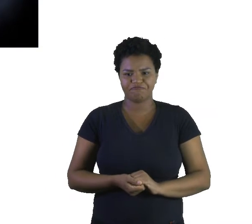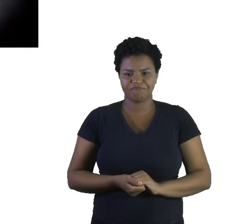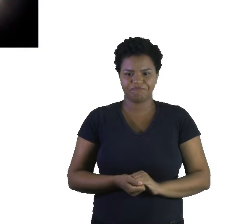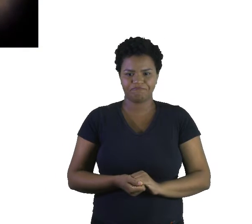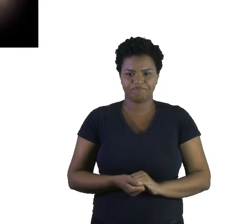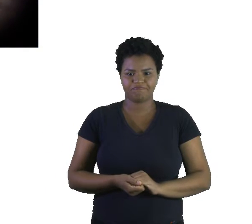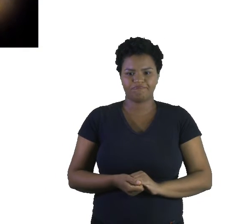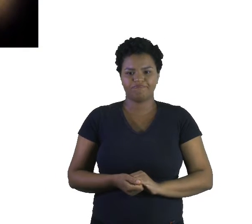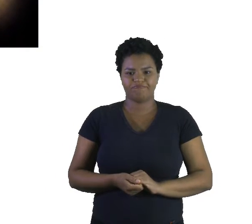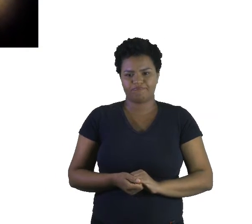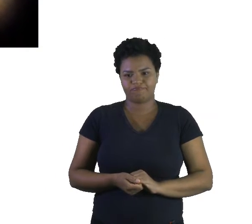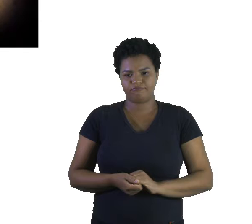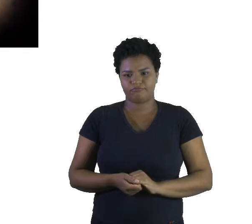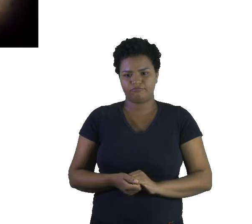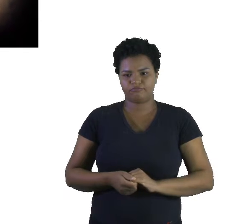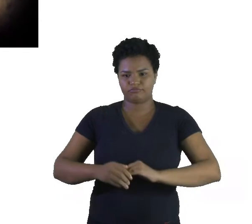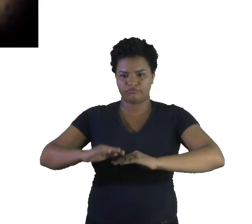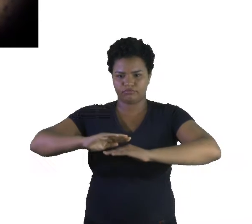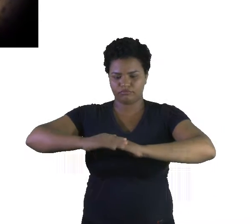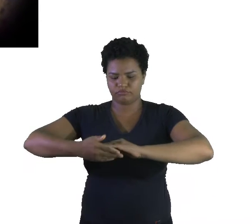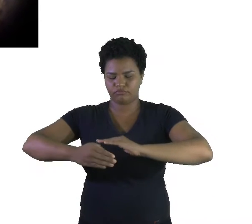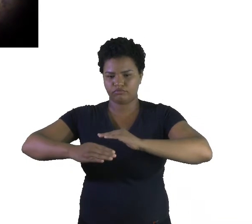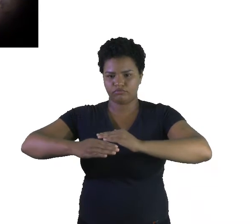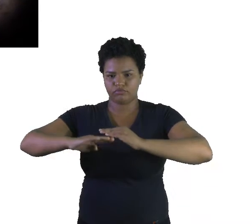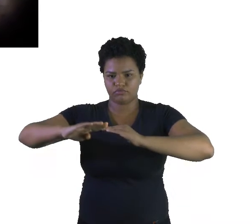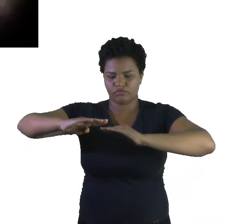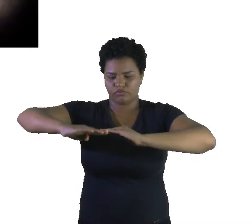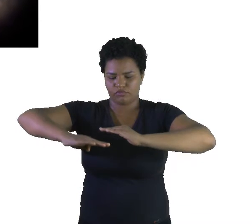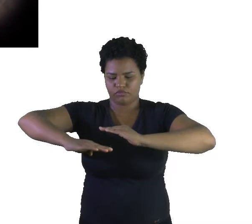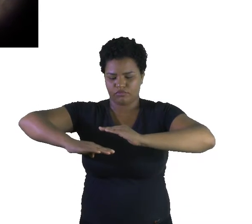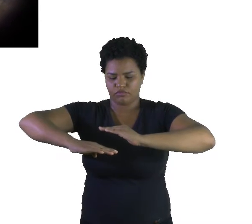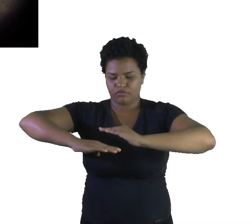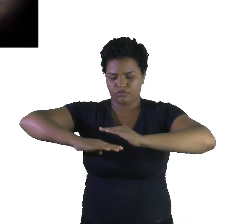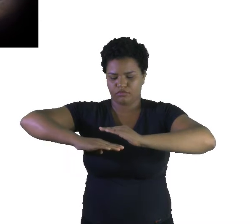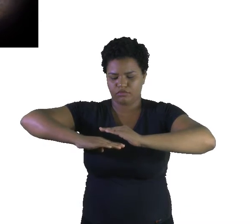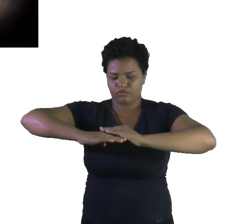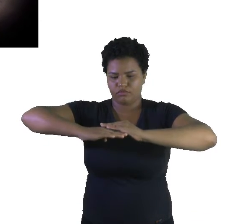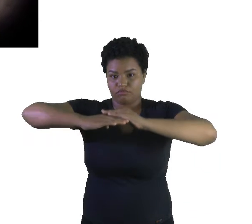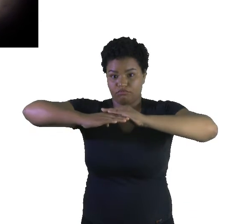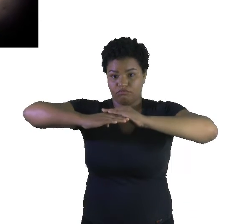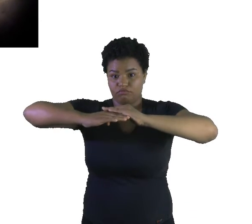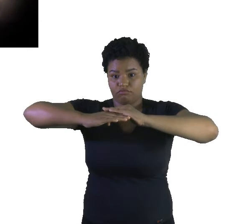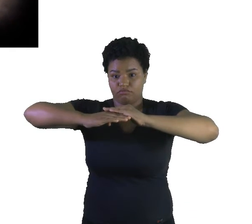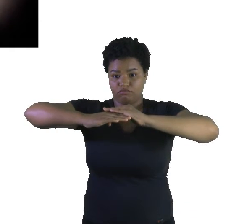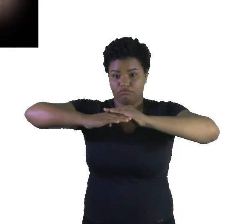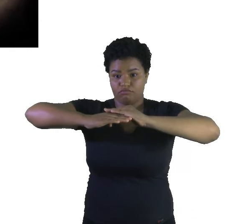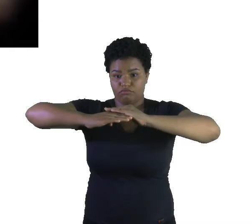É onde a borda de uma das placas entra embaixo da outra, levantando parte dela.